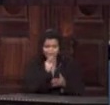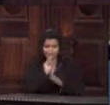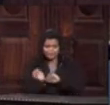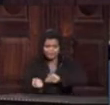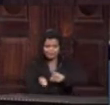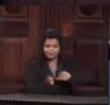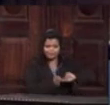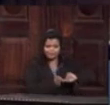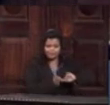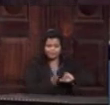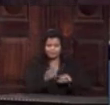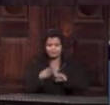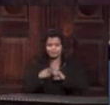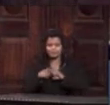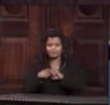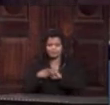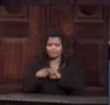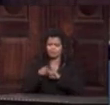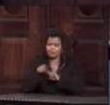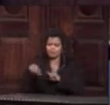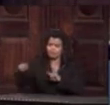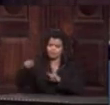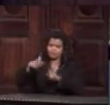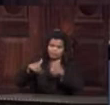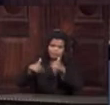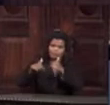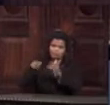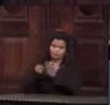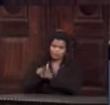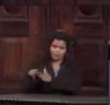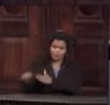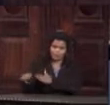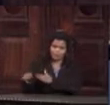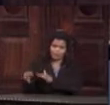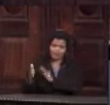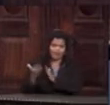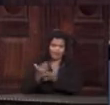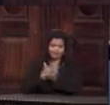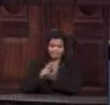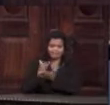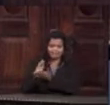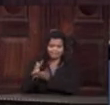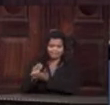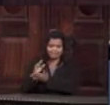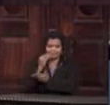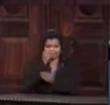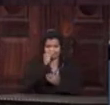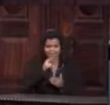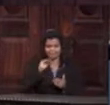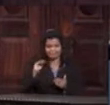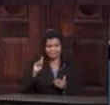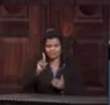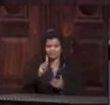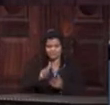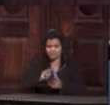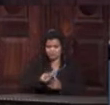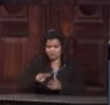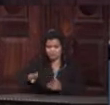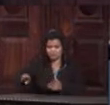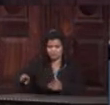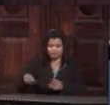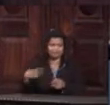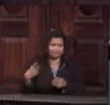que desconfigura e confisca direitos trabalhistas e sociais que foram